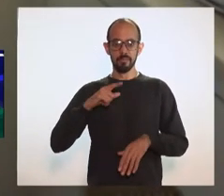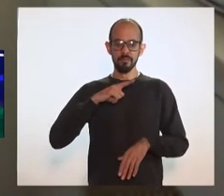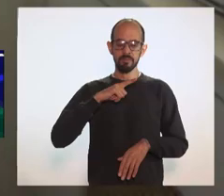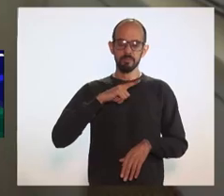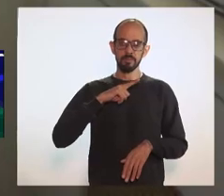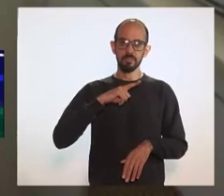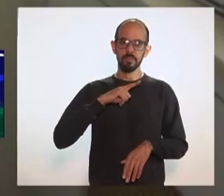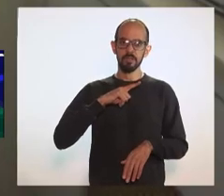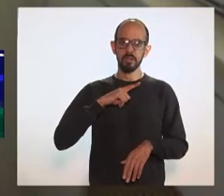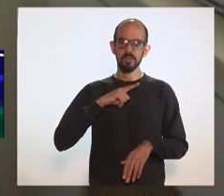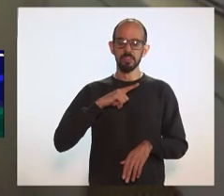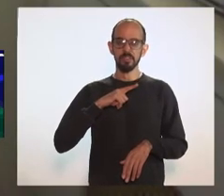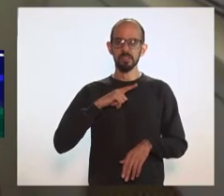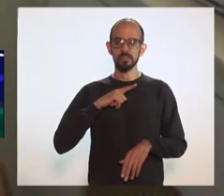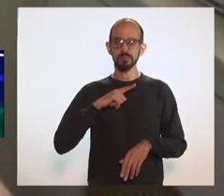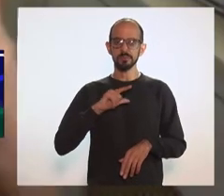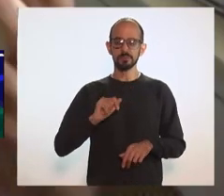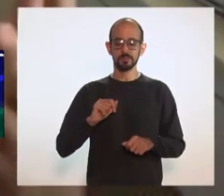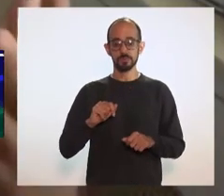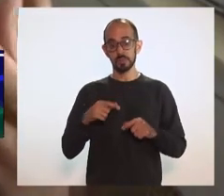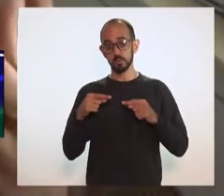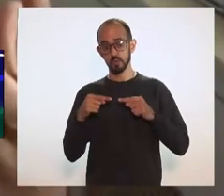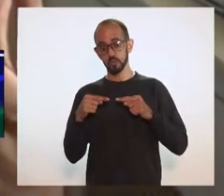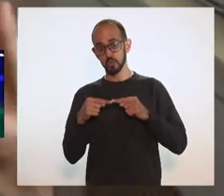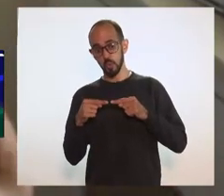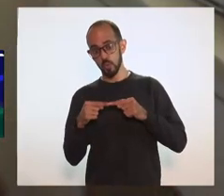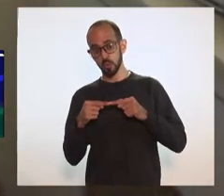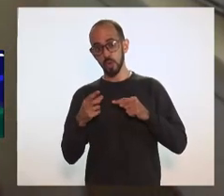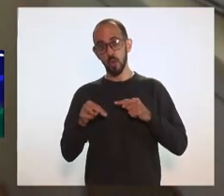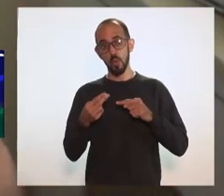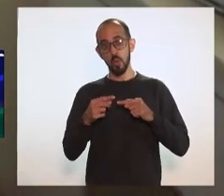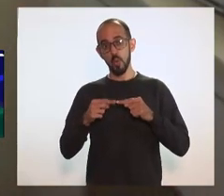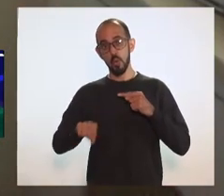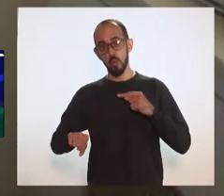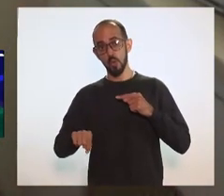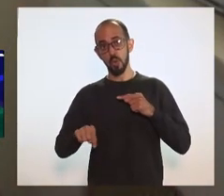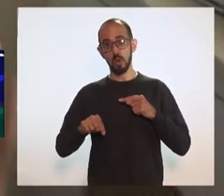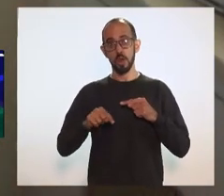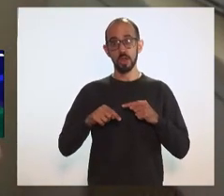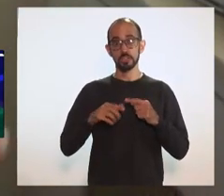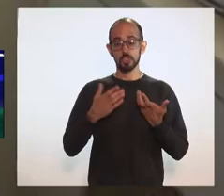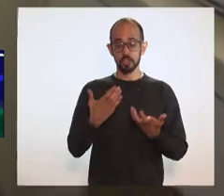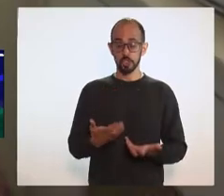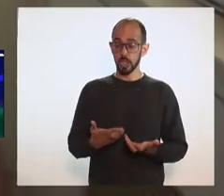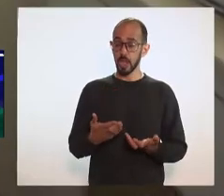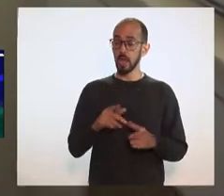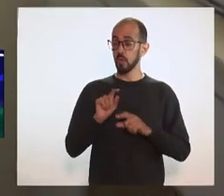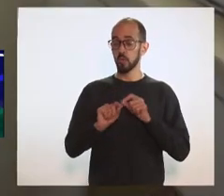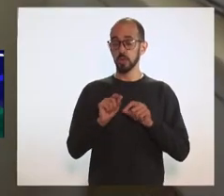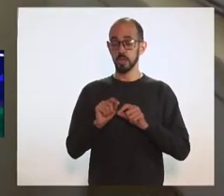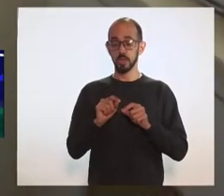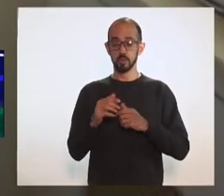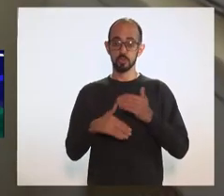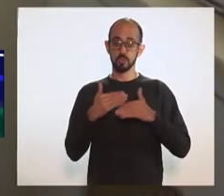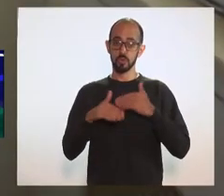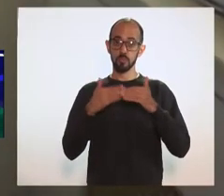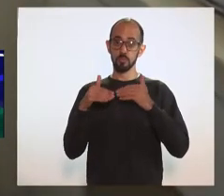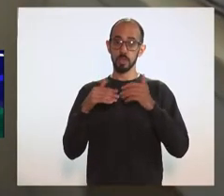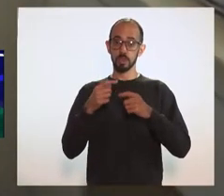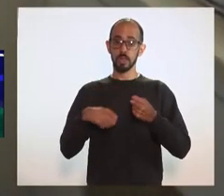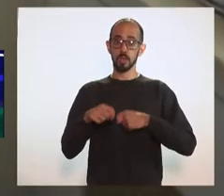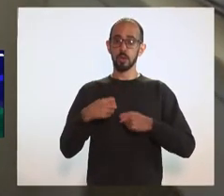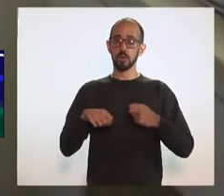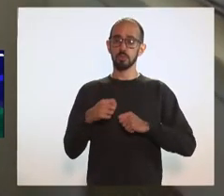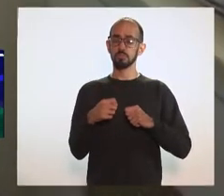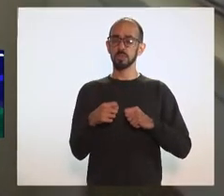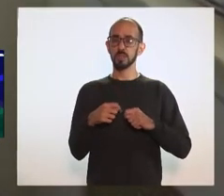de ser a favor ou contra. A gente quer realmente que essa economia se desenvolva, mas para se desenvolver, ela tem que